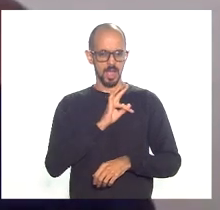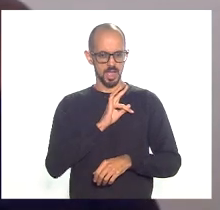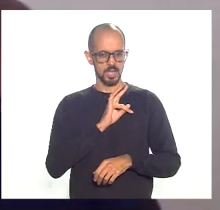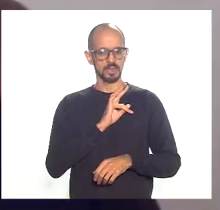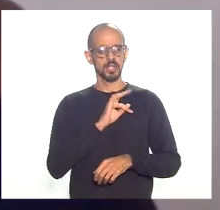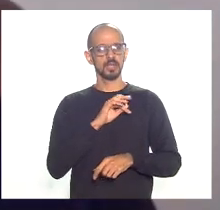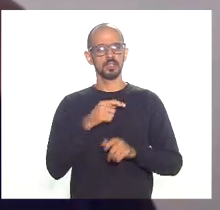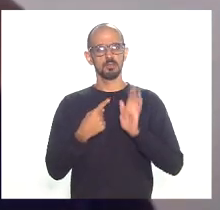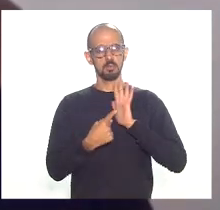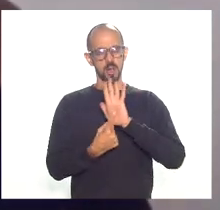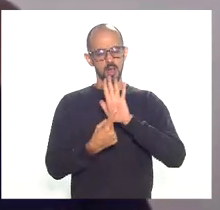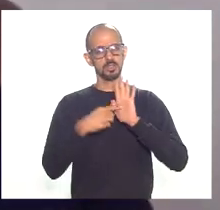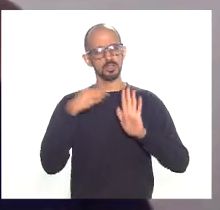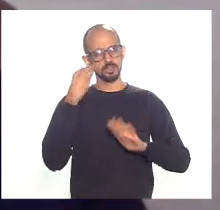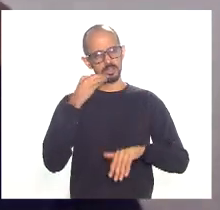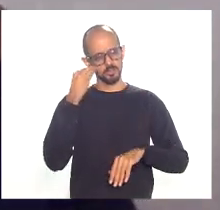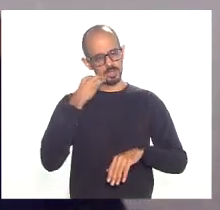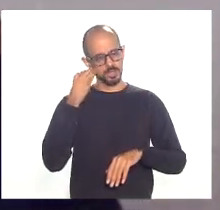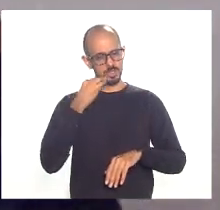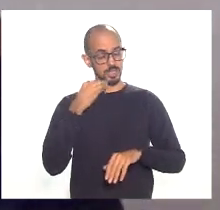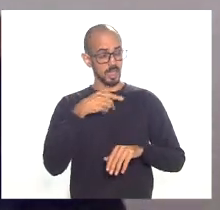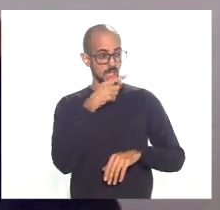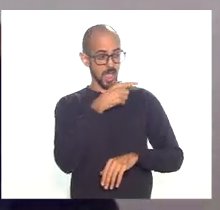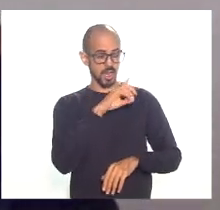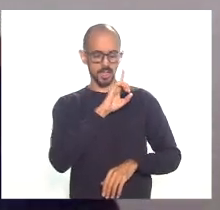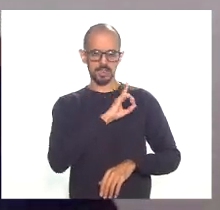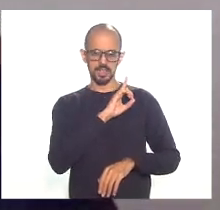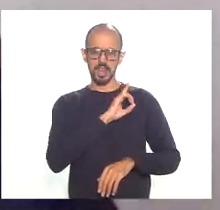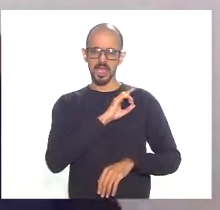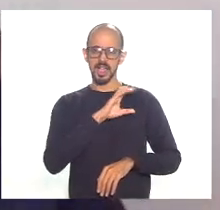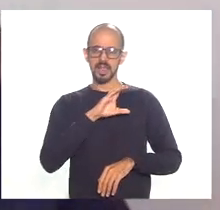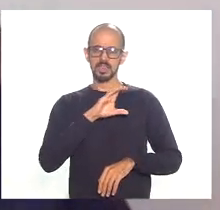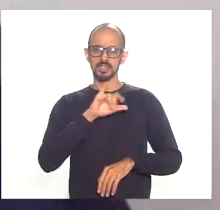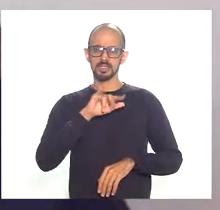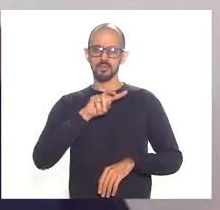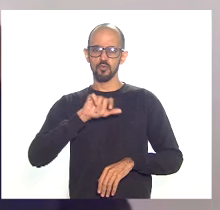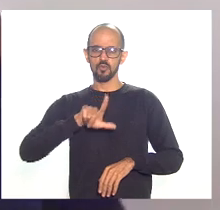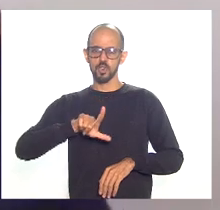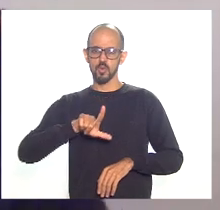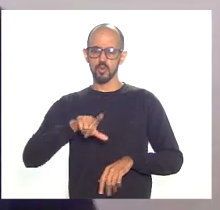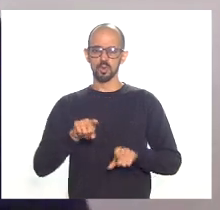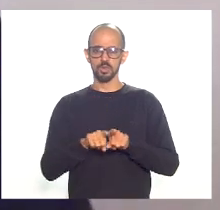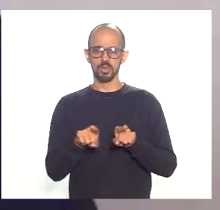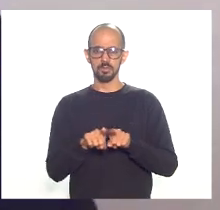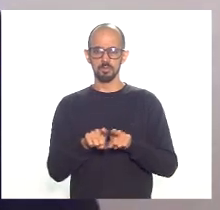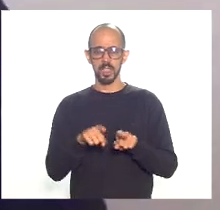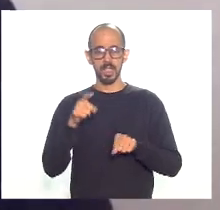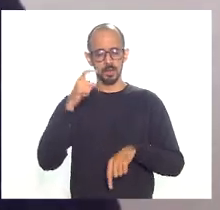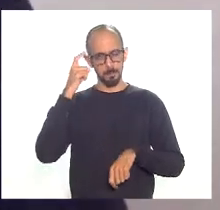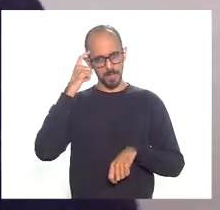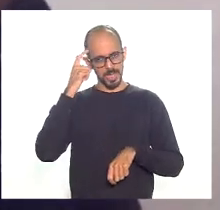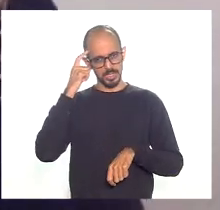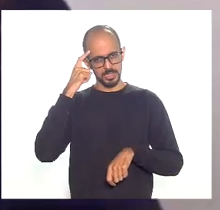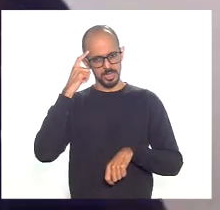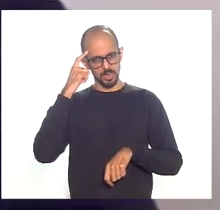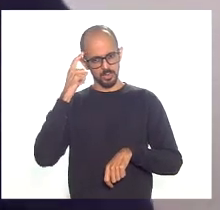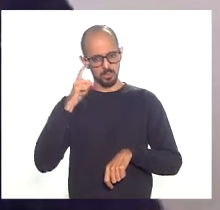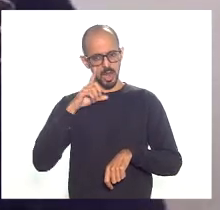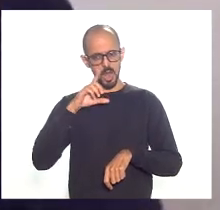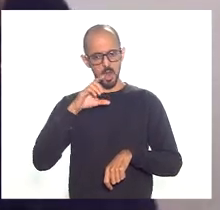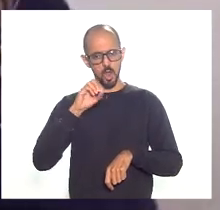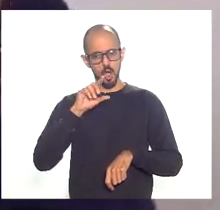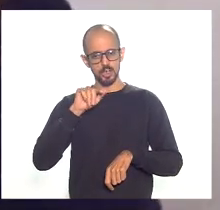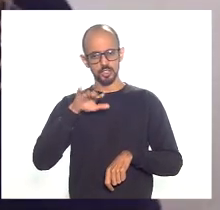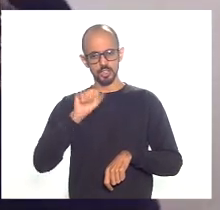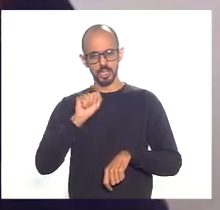sua experiência enquanto delegada da Polícia Civil, enquanto quem pensa também uma lógica de atuação, quem tem toda